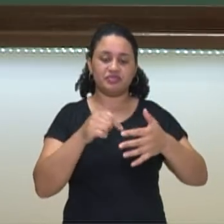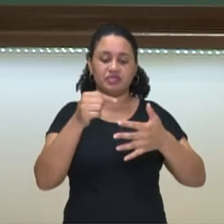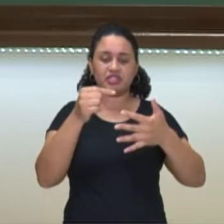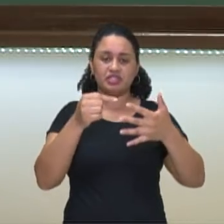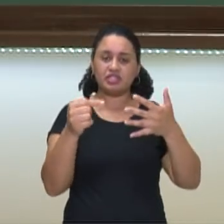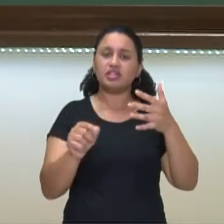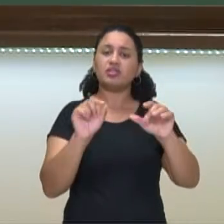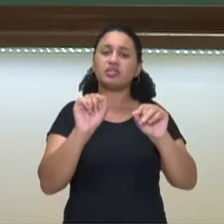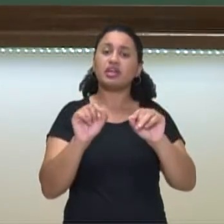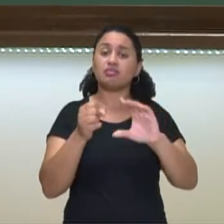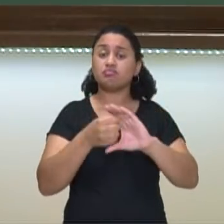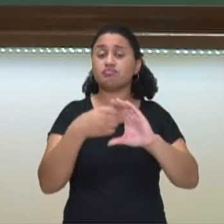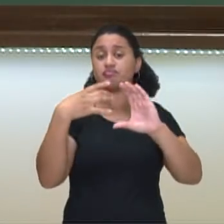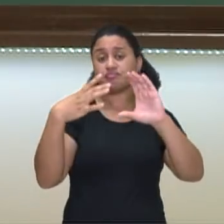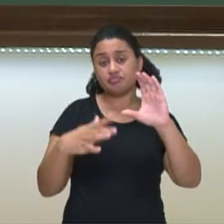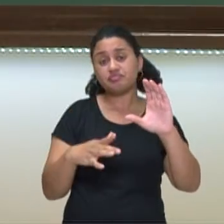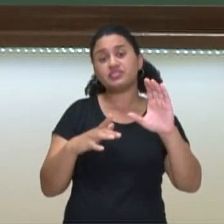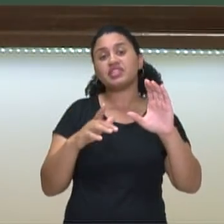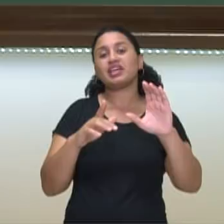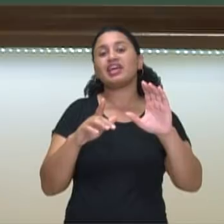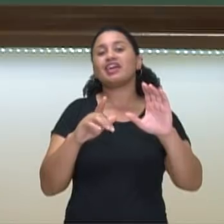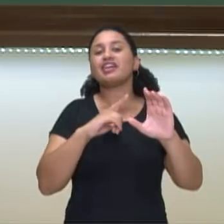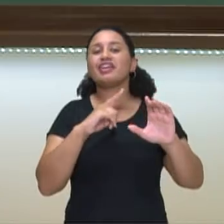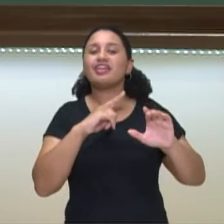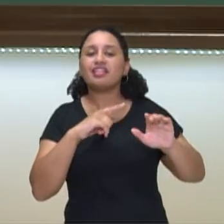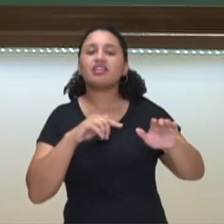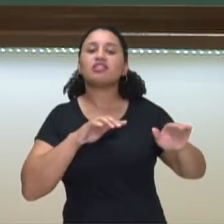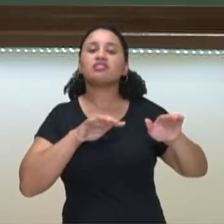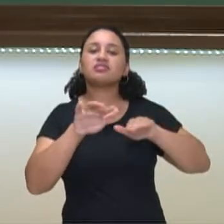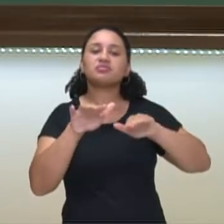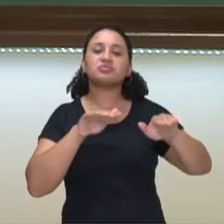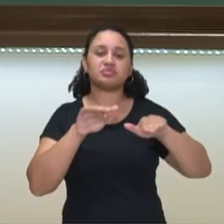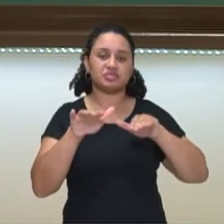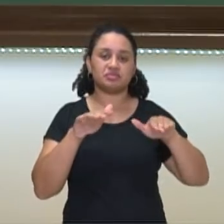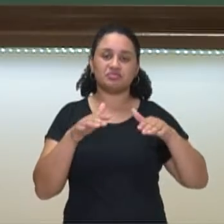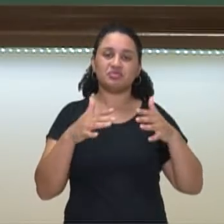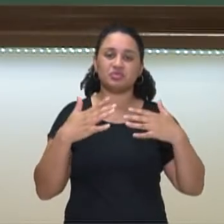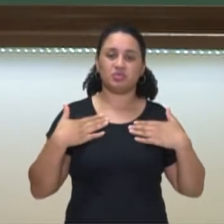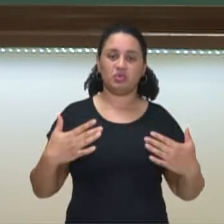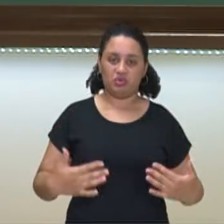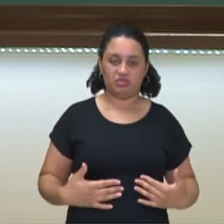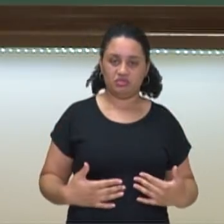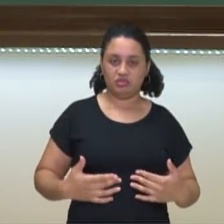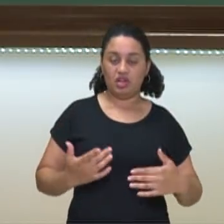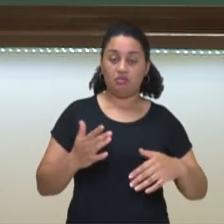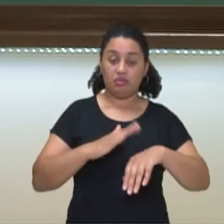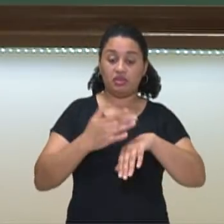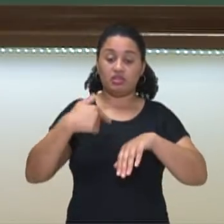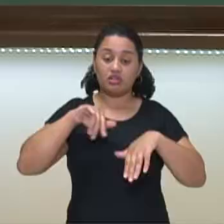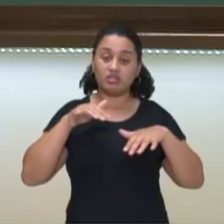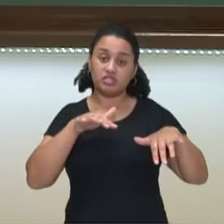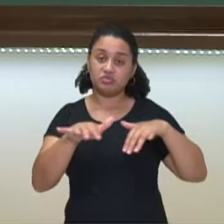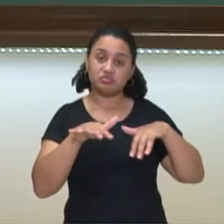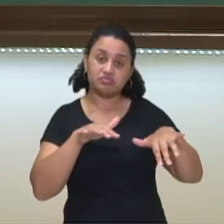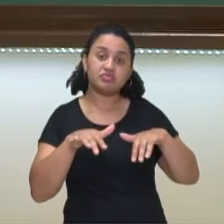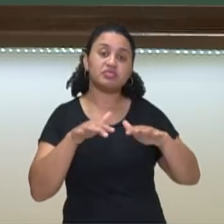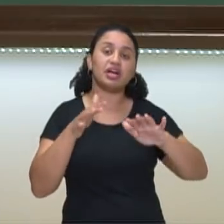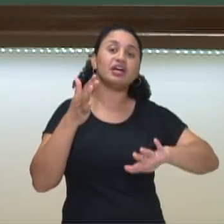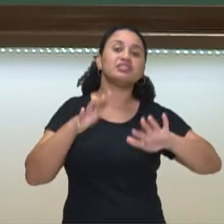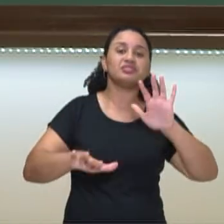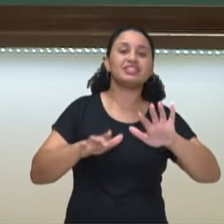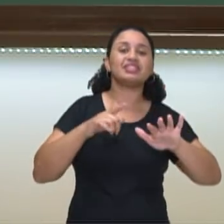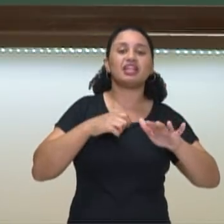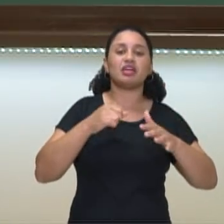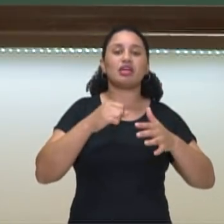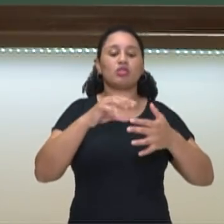são características que estão presentes no momento que nós nos movimentamos. Às vezes, mais de